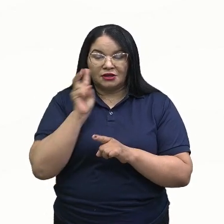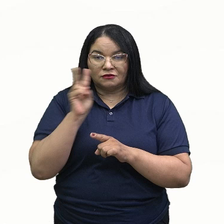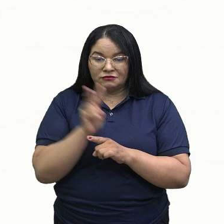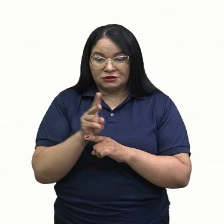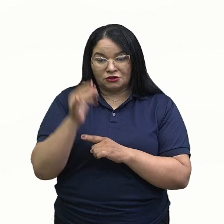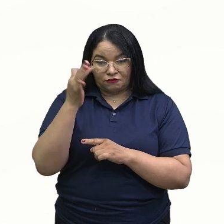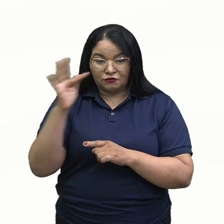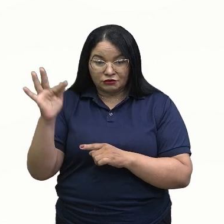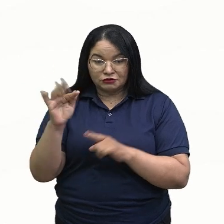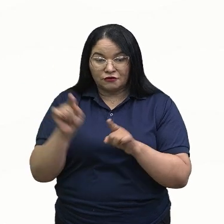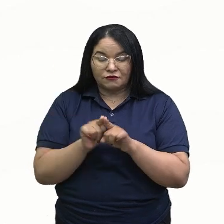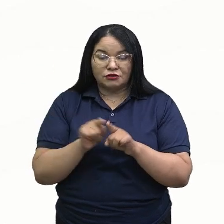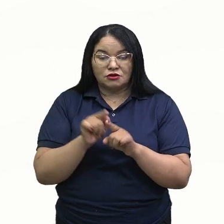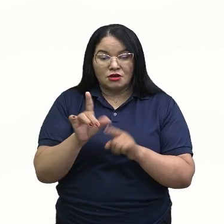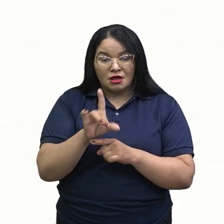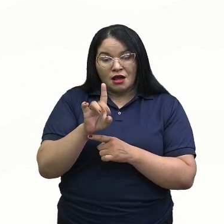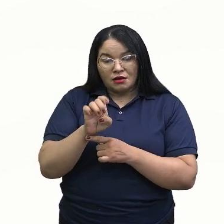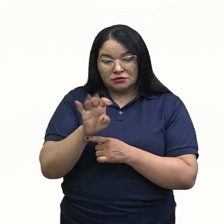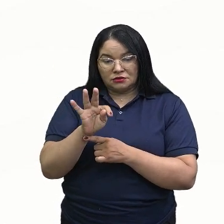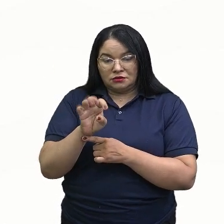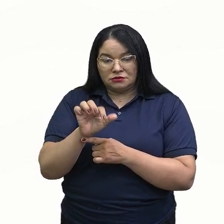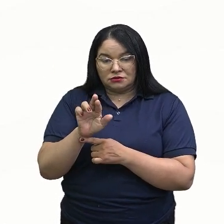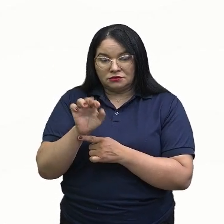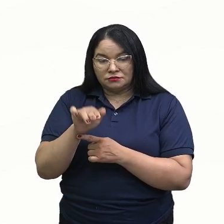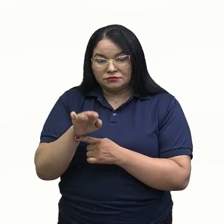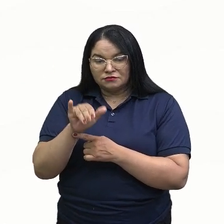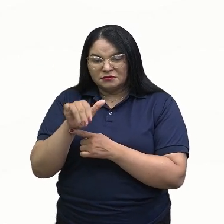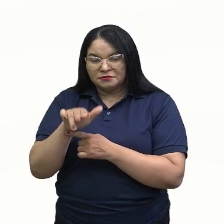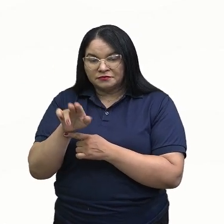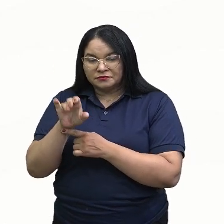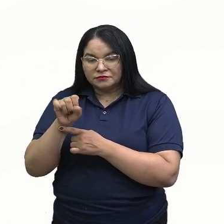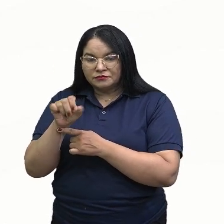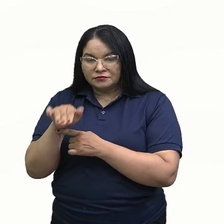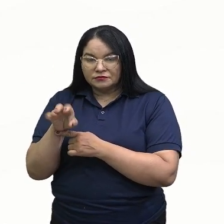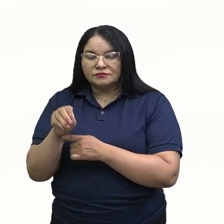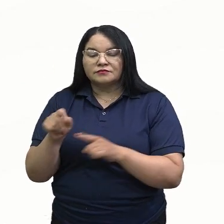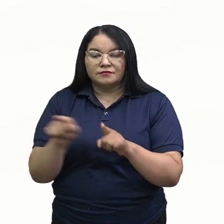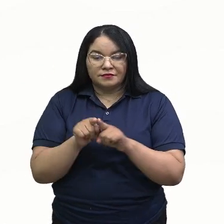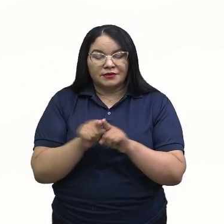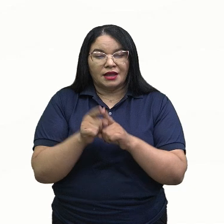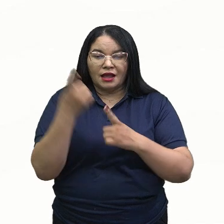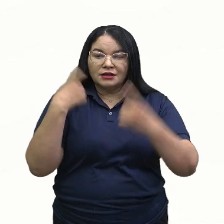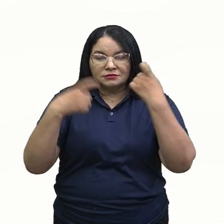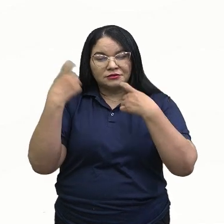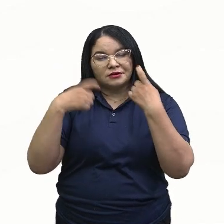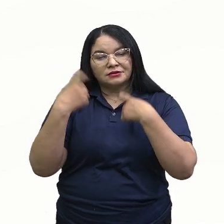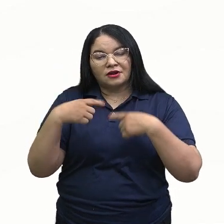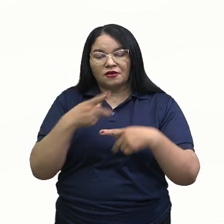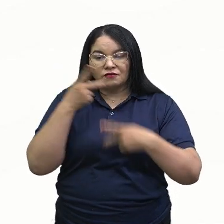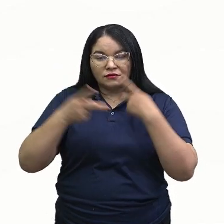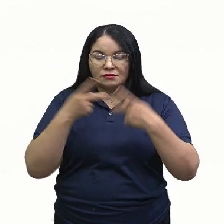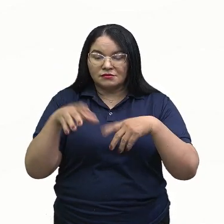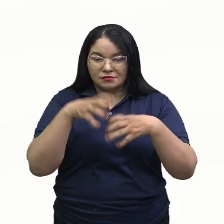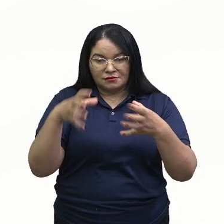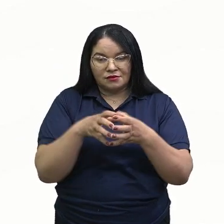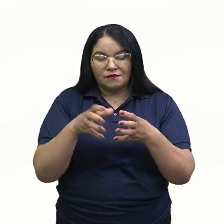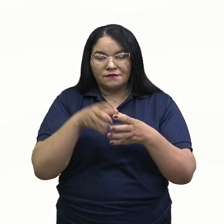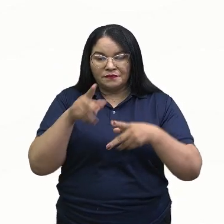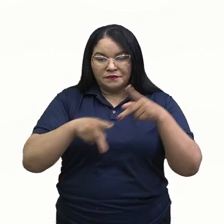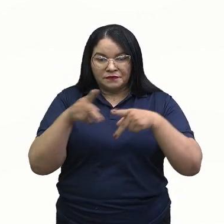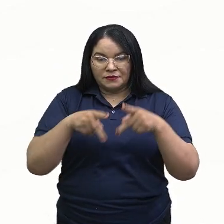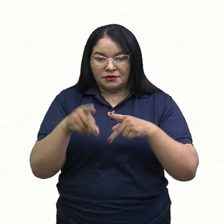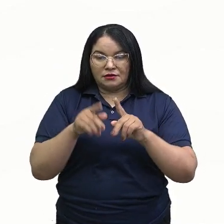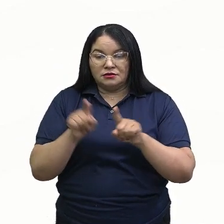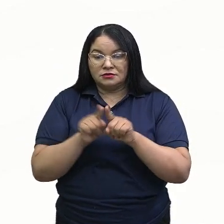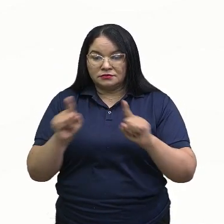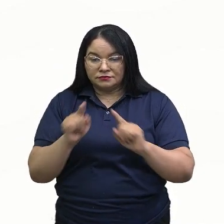determinismo. Então, como eu bem disse, no naturalismo a preocupação é falar das classes populares, mas tendo esses